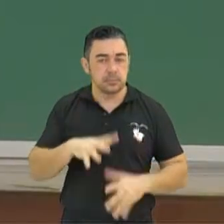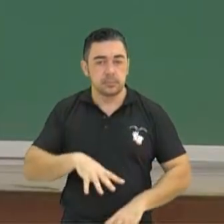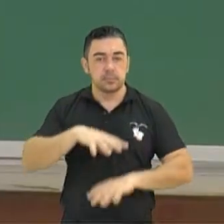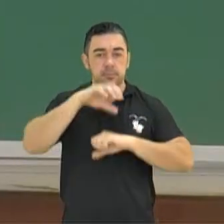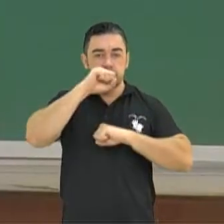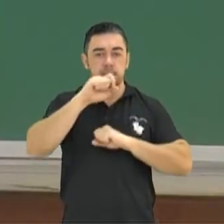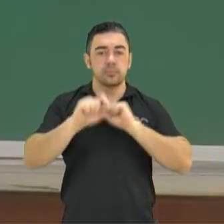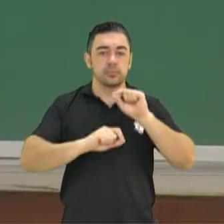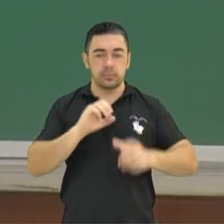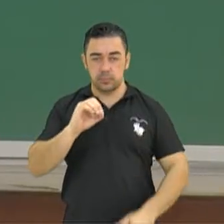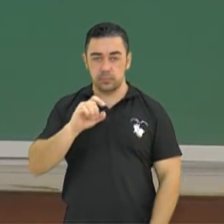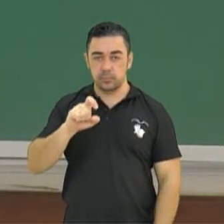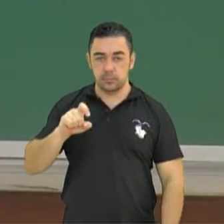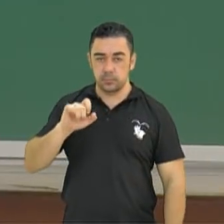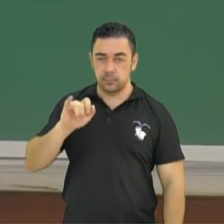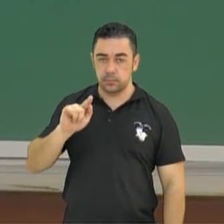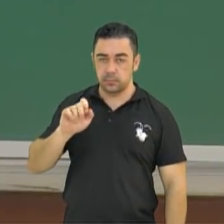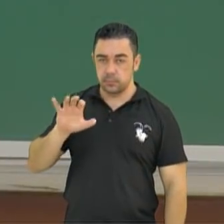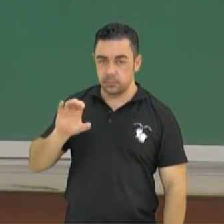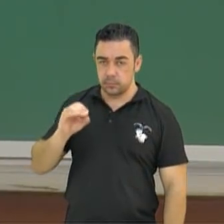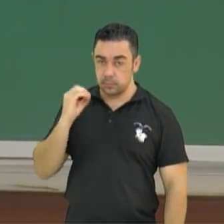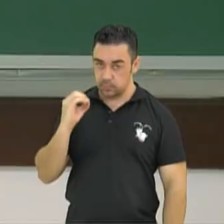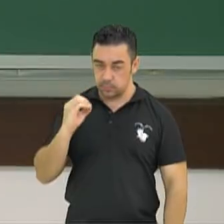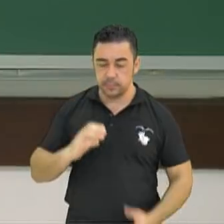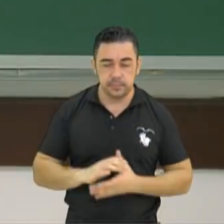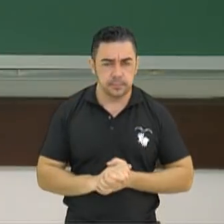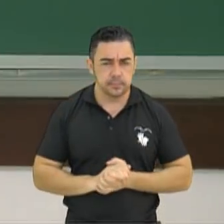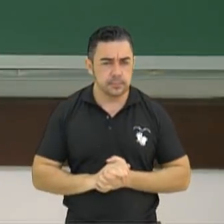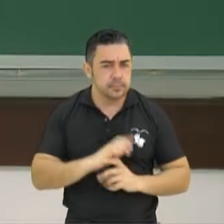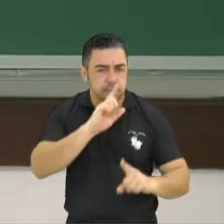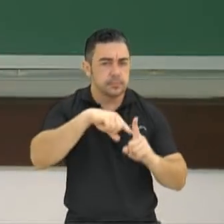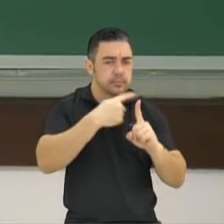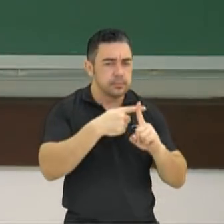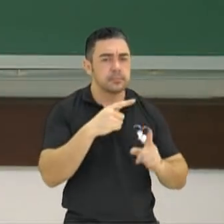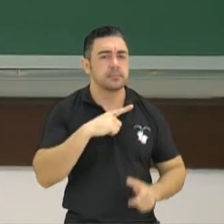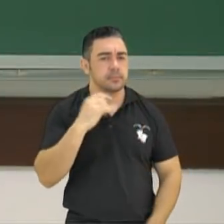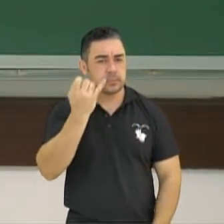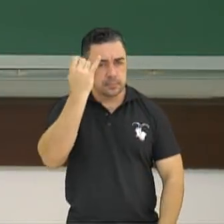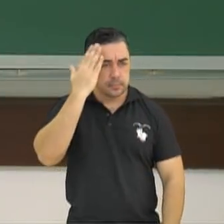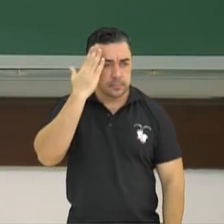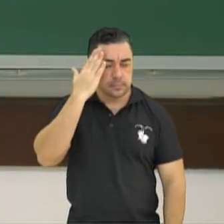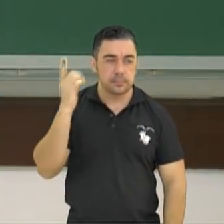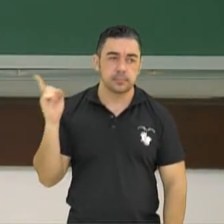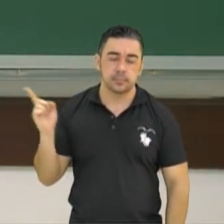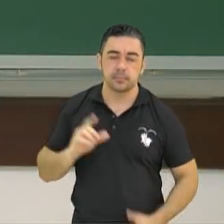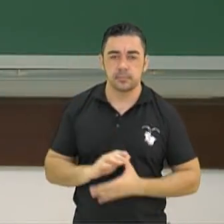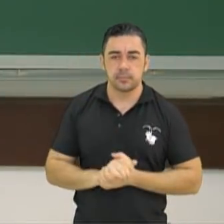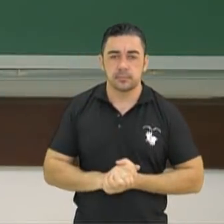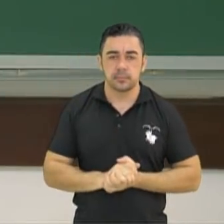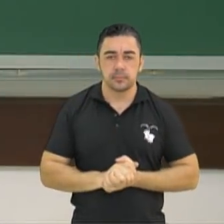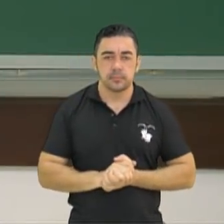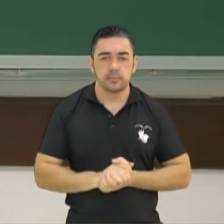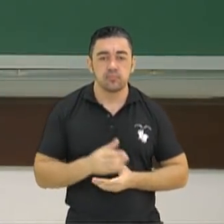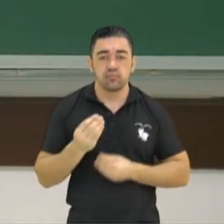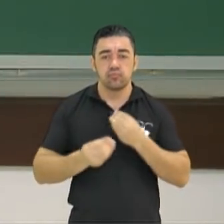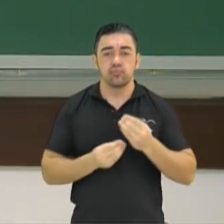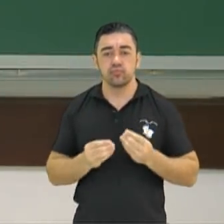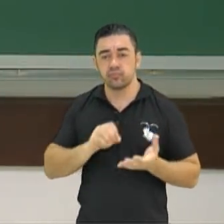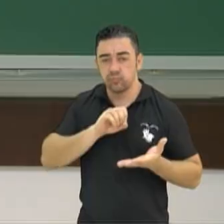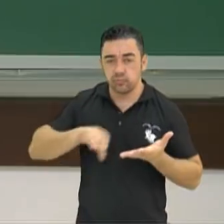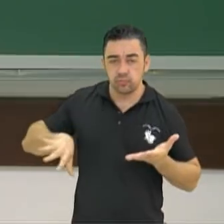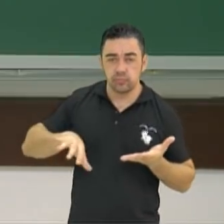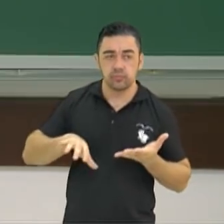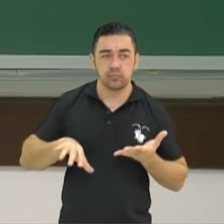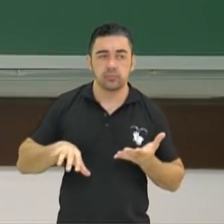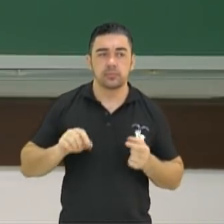oxigênio para dentro do corpo e jogar o gás carbônico para fora. O que mais que tem de importante para a gente saber sobre os animais? Excreção. Você